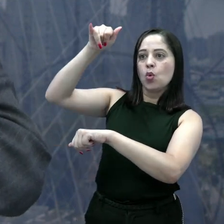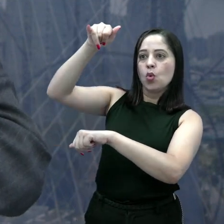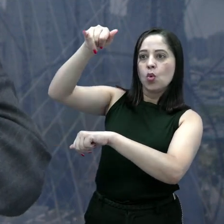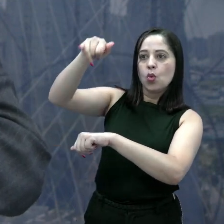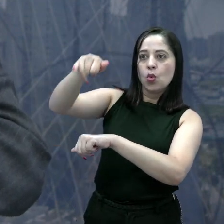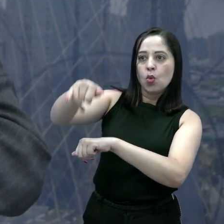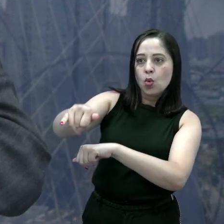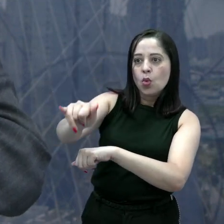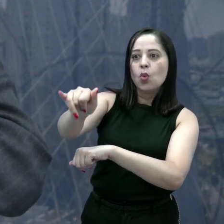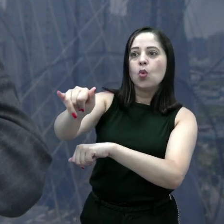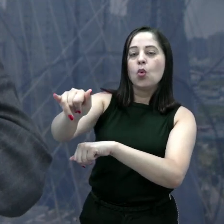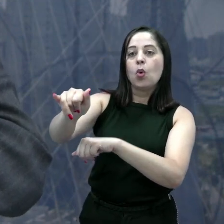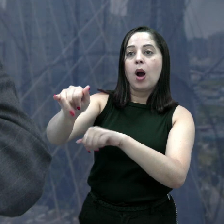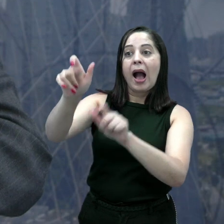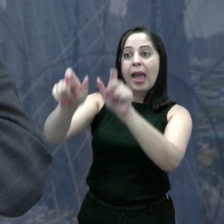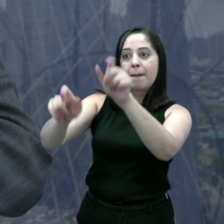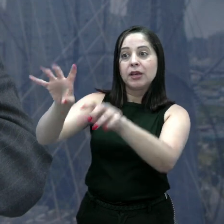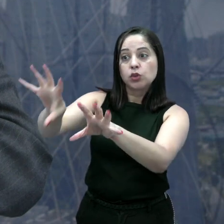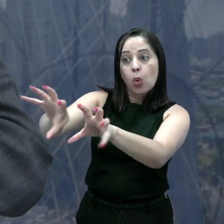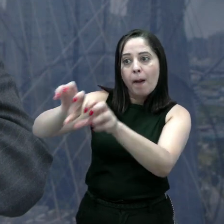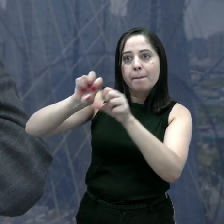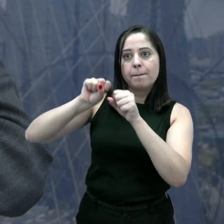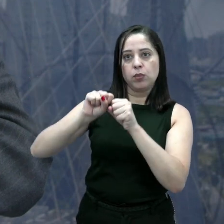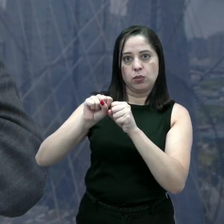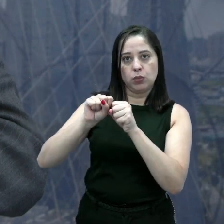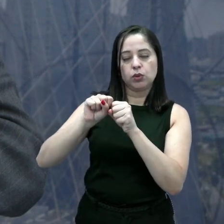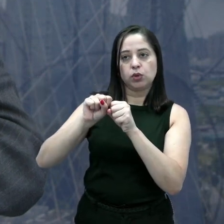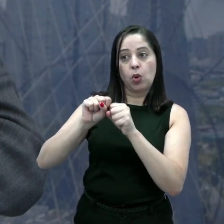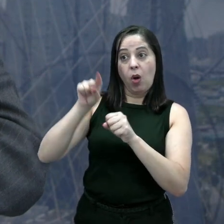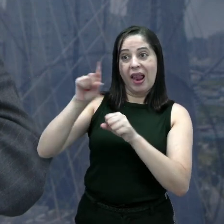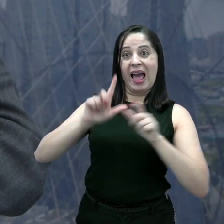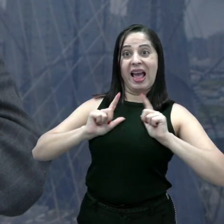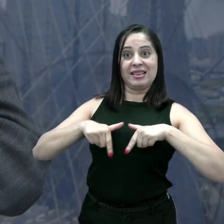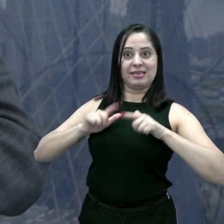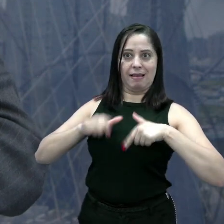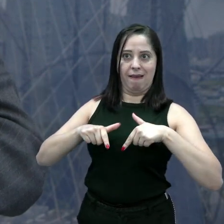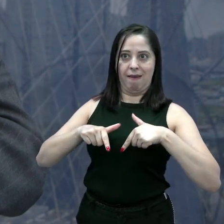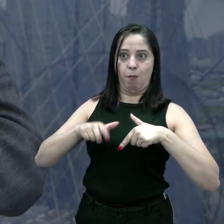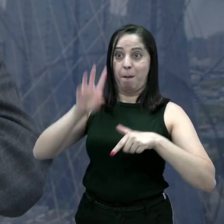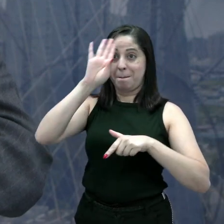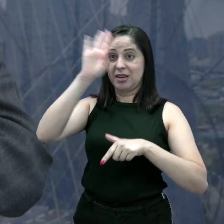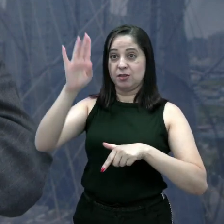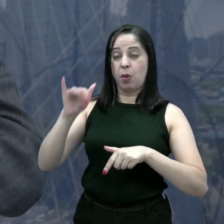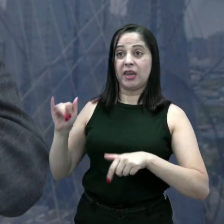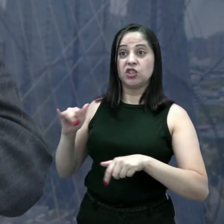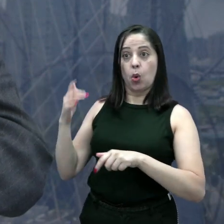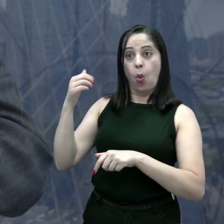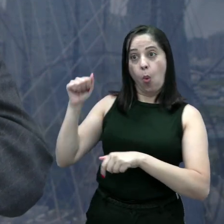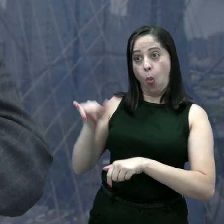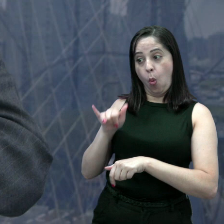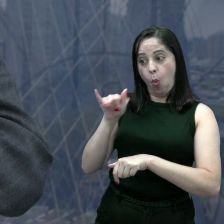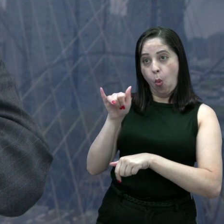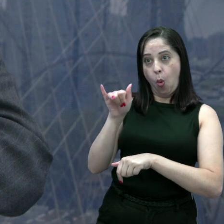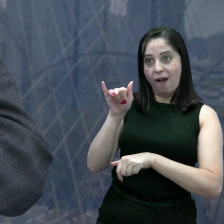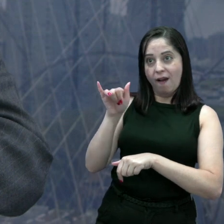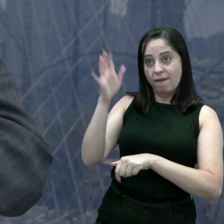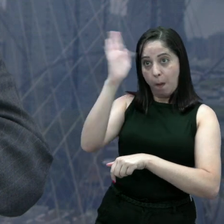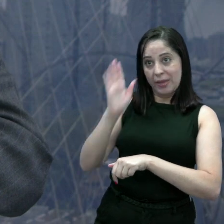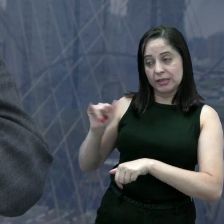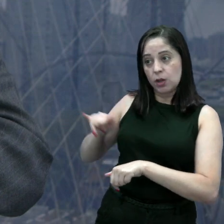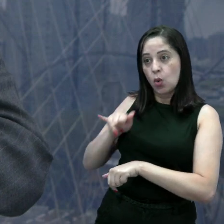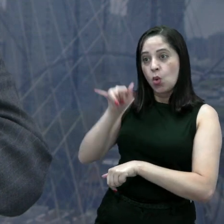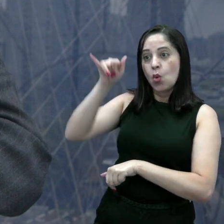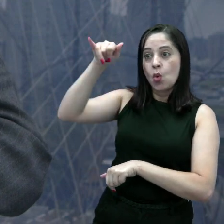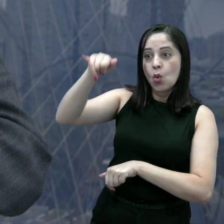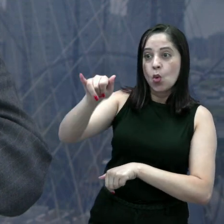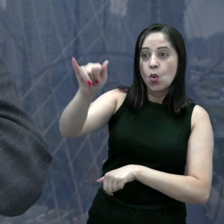lugares, Israel principalmente. Então eu acredito sim que seja o fronteiriço, só que hoje